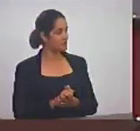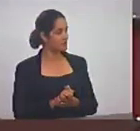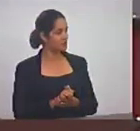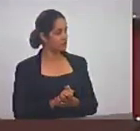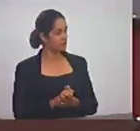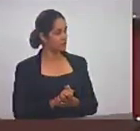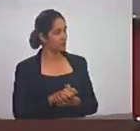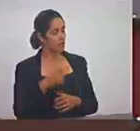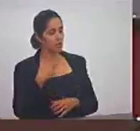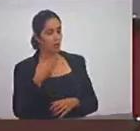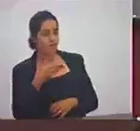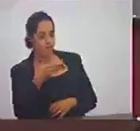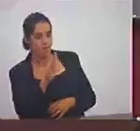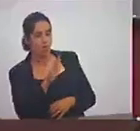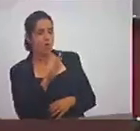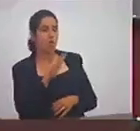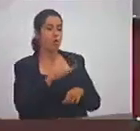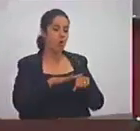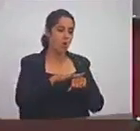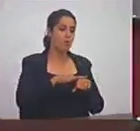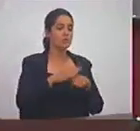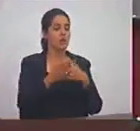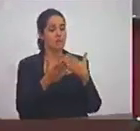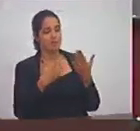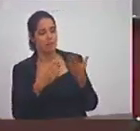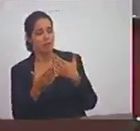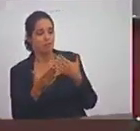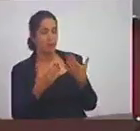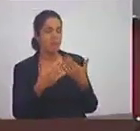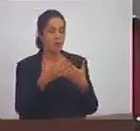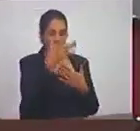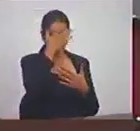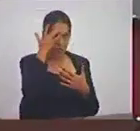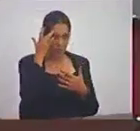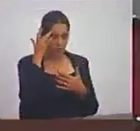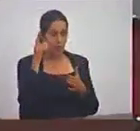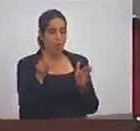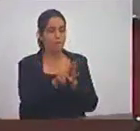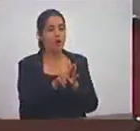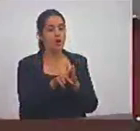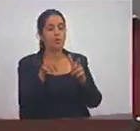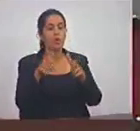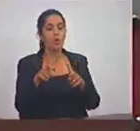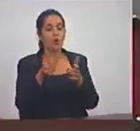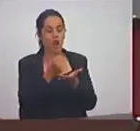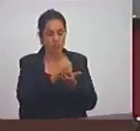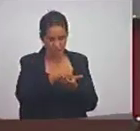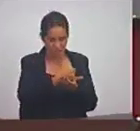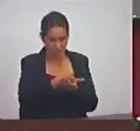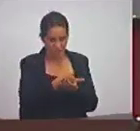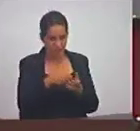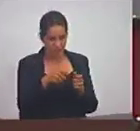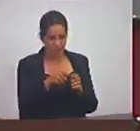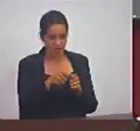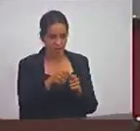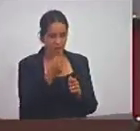trabalham nessas farmácias, está faltando 7 tipos de medicamento. Né? Não é só medicamento para pressão,